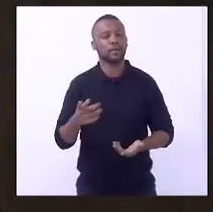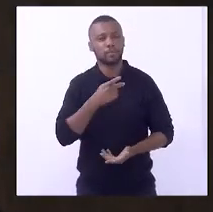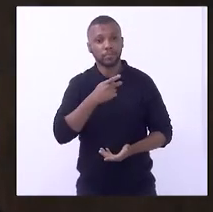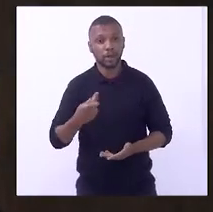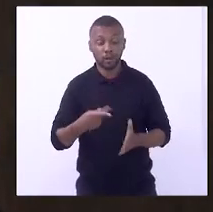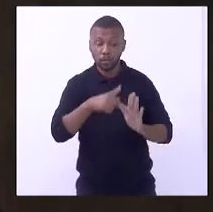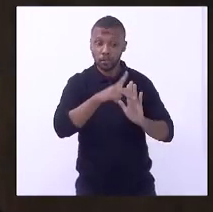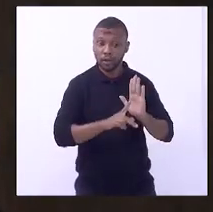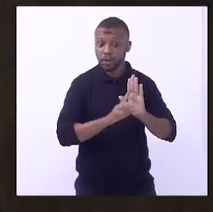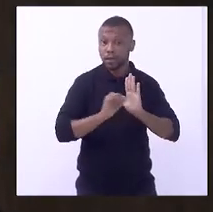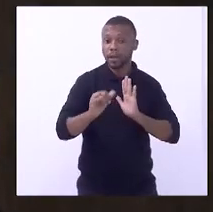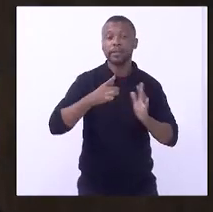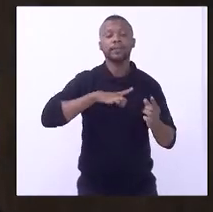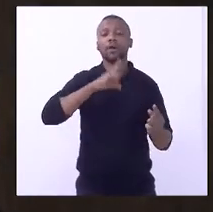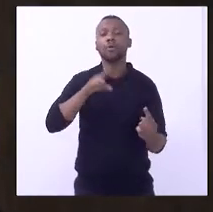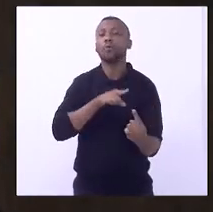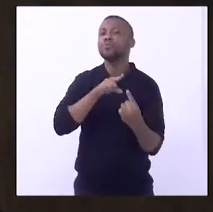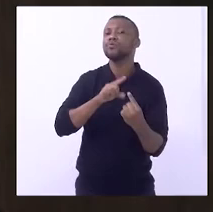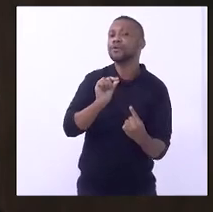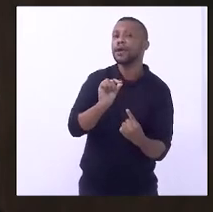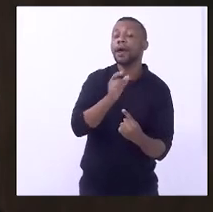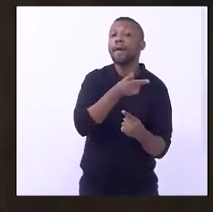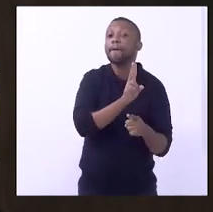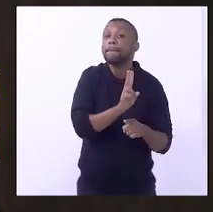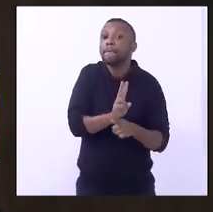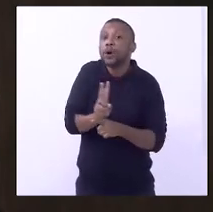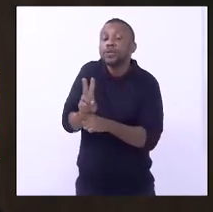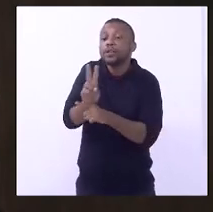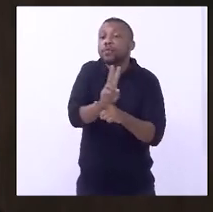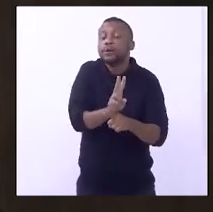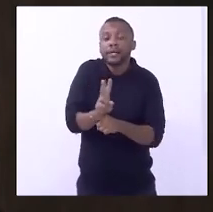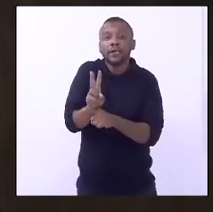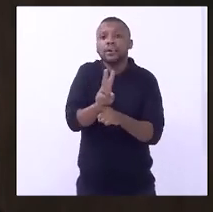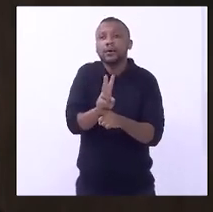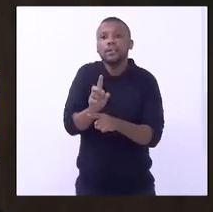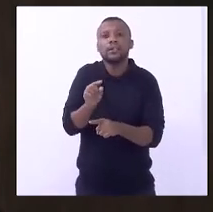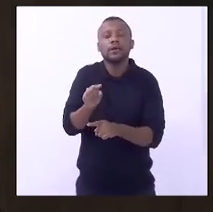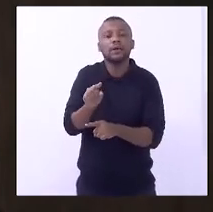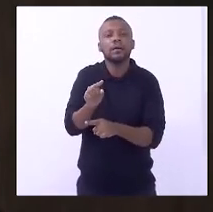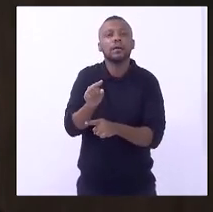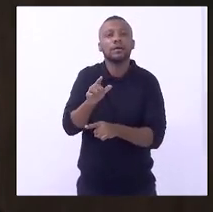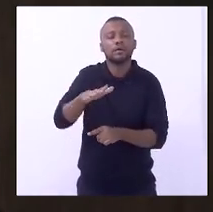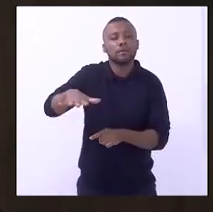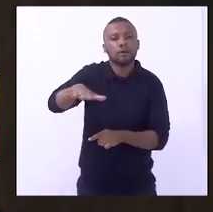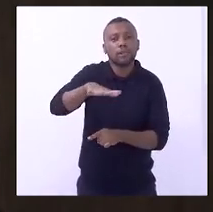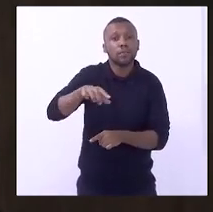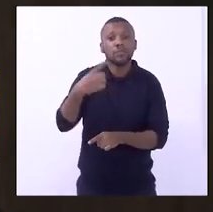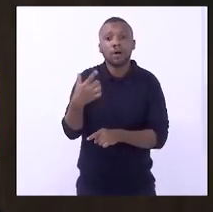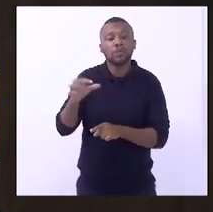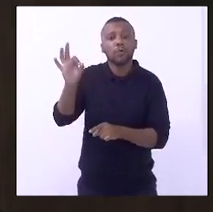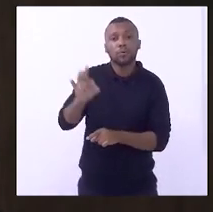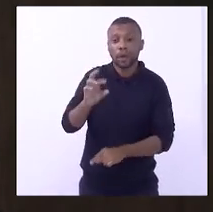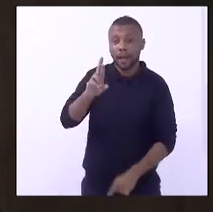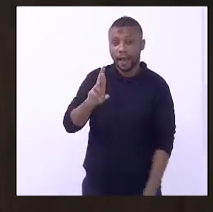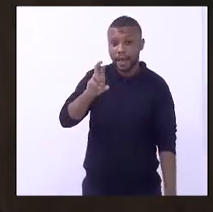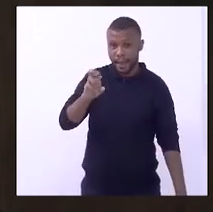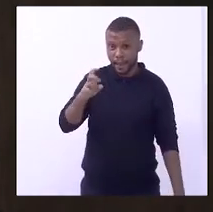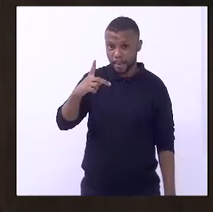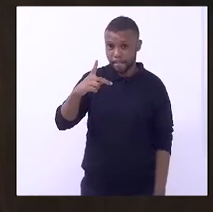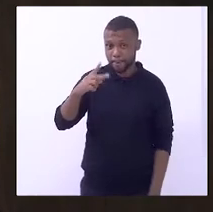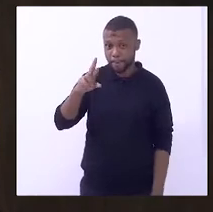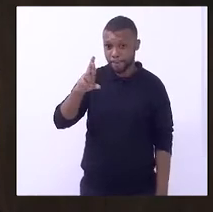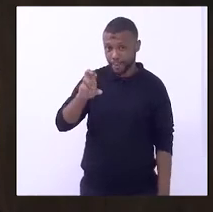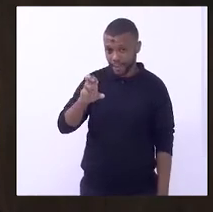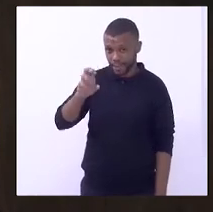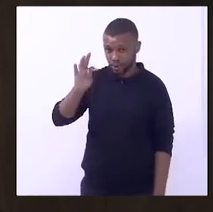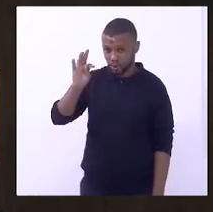lei visa proteger o Repetro. Nós reduzimos a alíquota do Repetro e a Petrobras